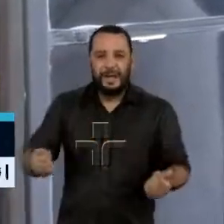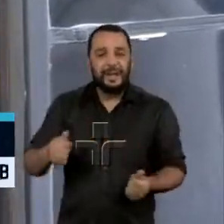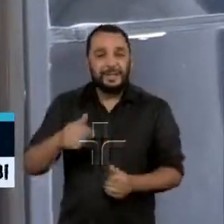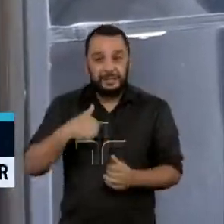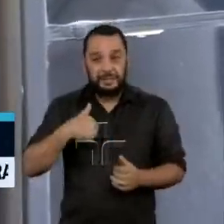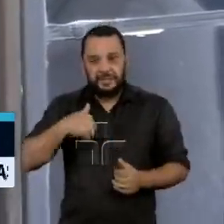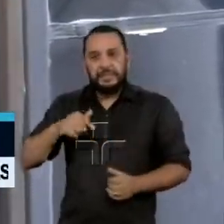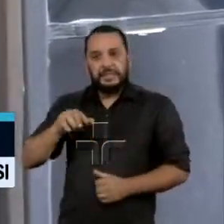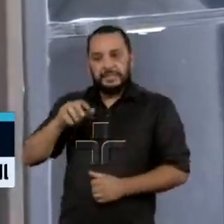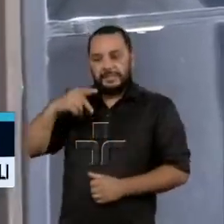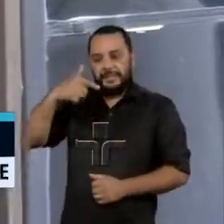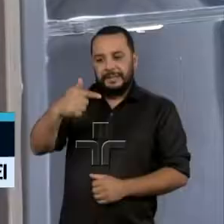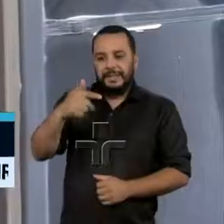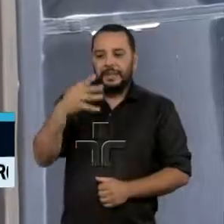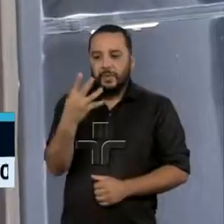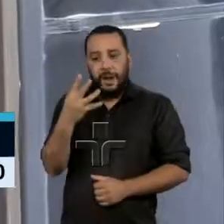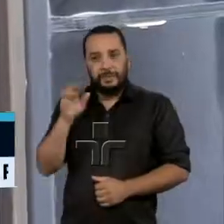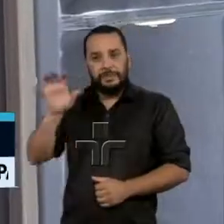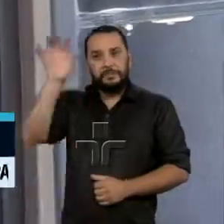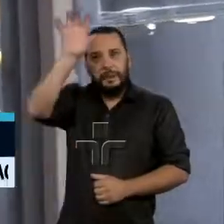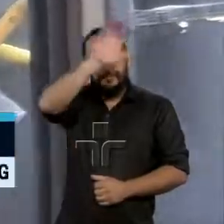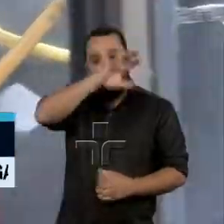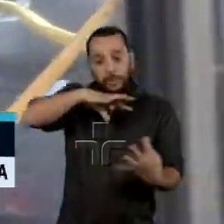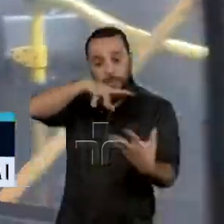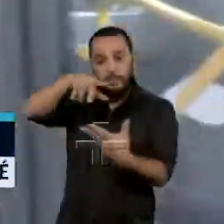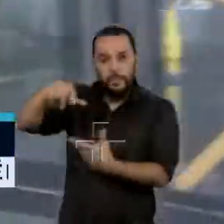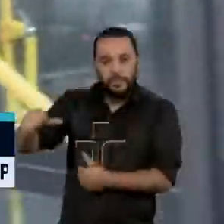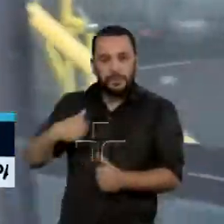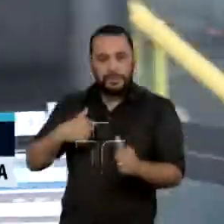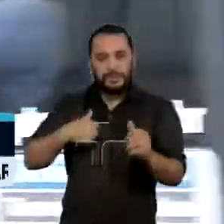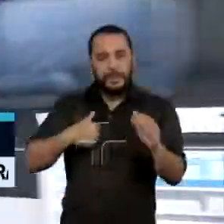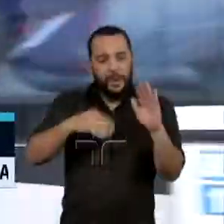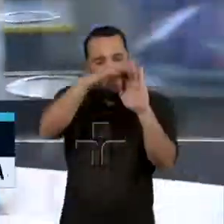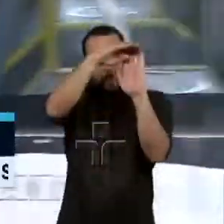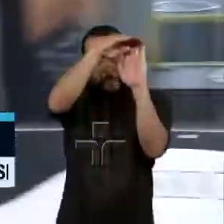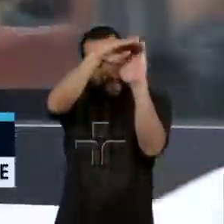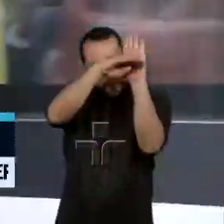grandes cidades do mundo. São Paulo ficou no 72º lugar.